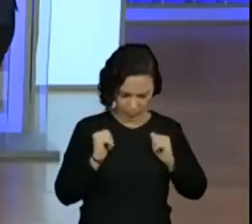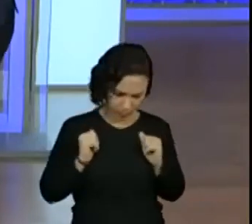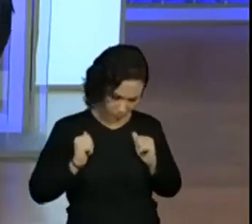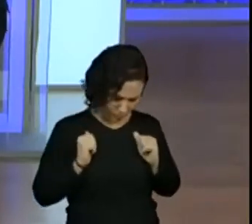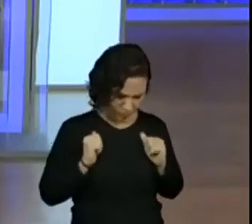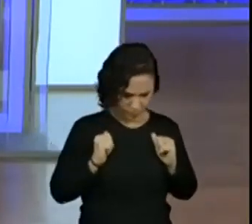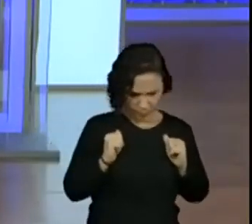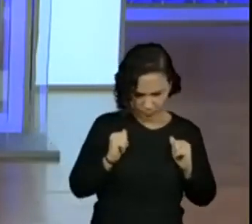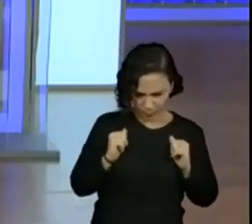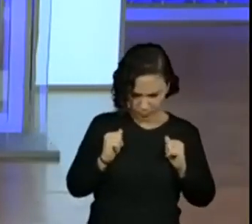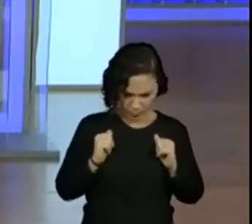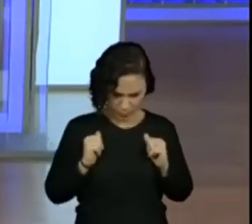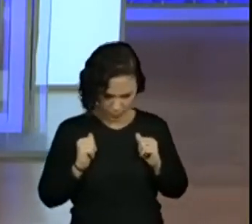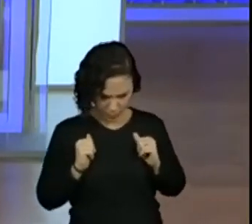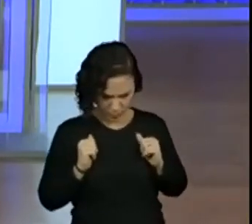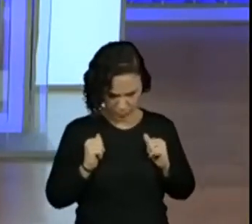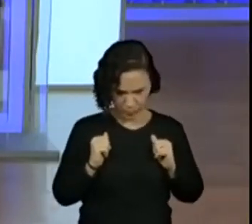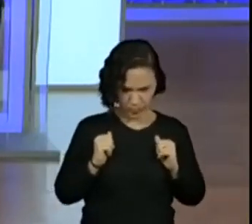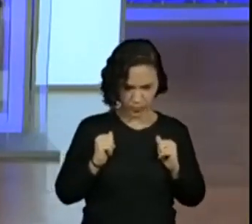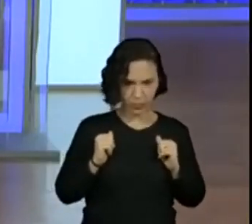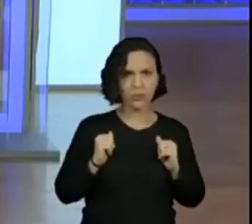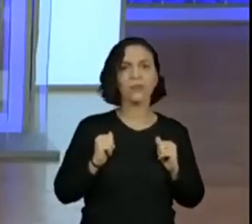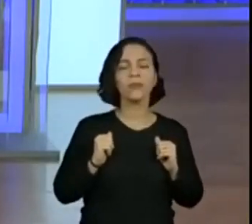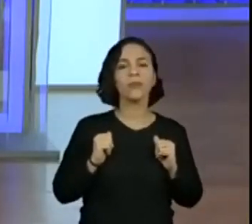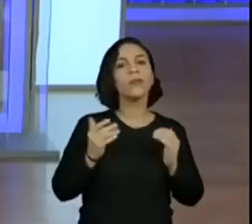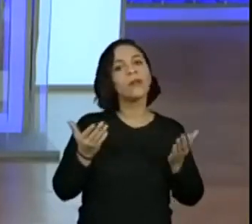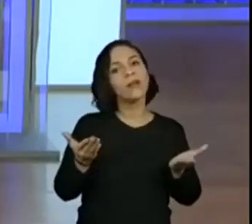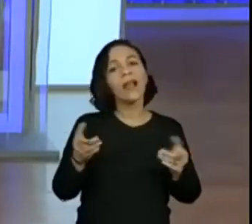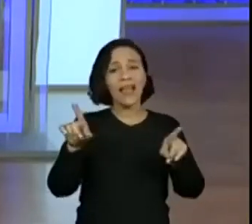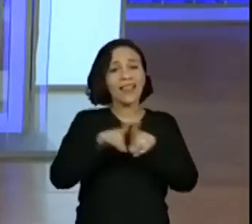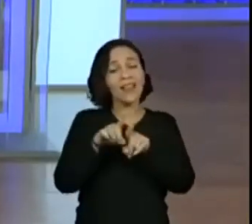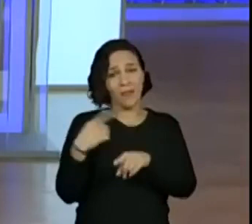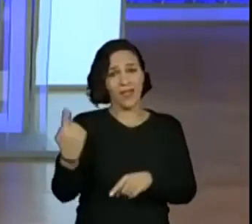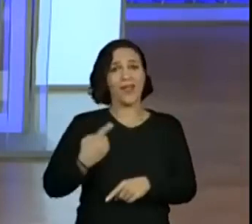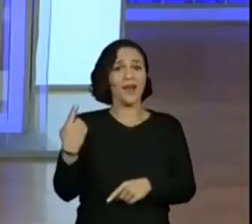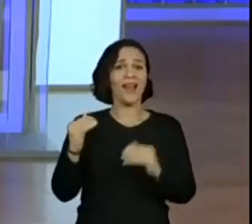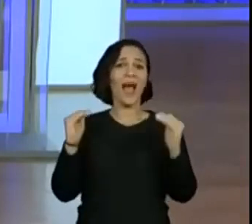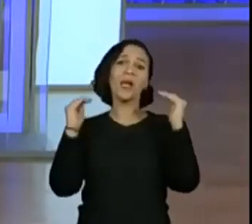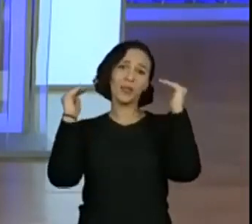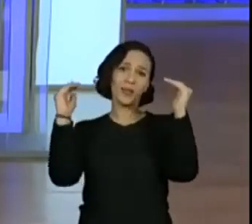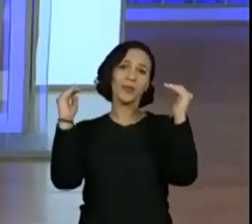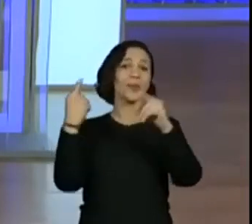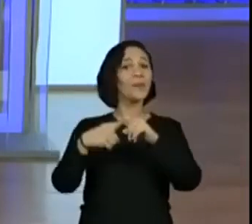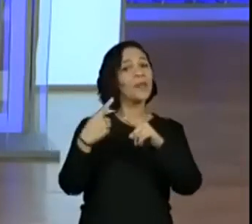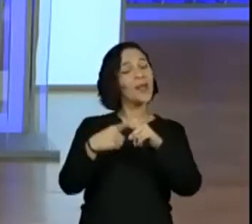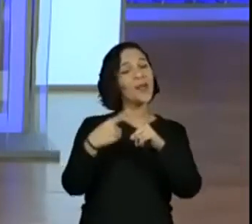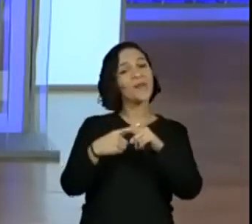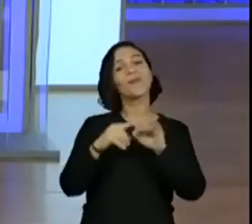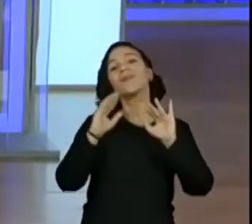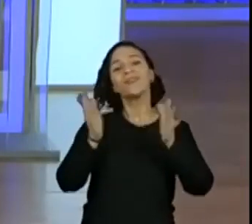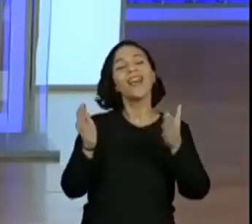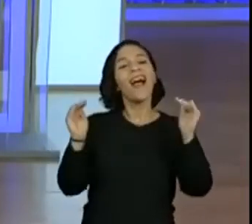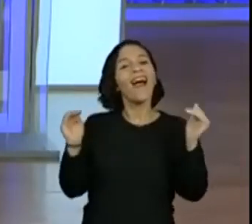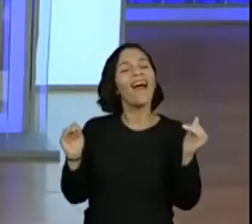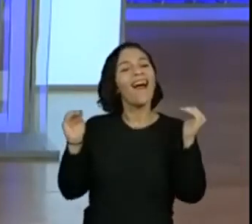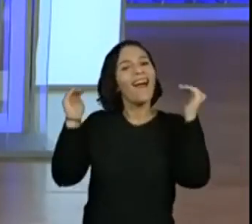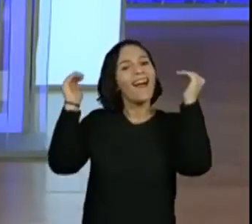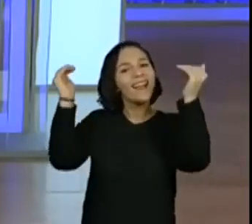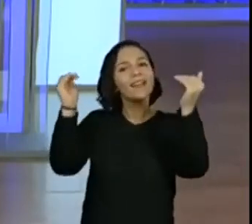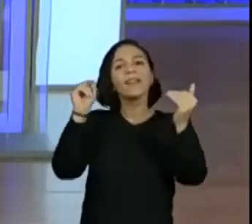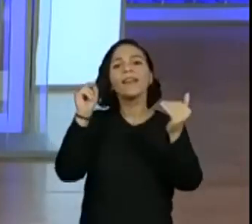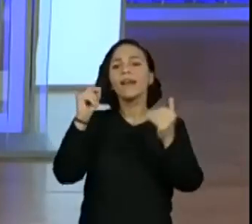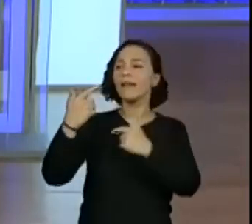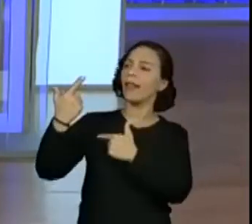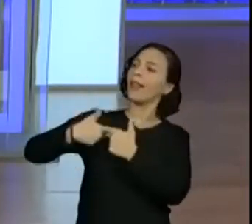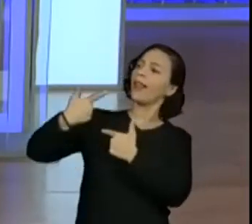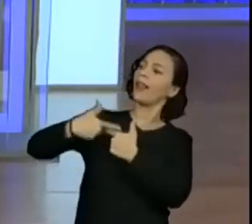chegam emburrados. É verdade. Mas até a gente, não é? Sim. Porque depois que a gente cresce... Quem que dá essas